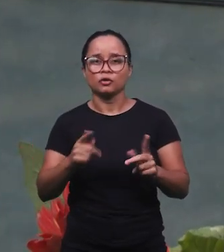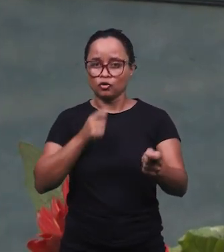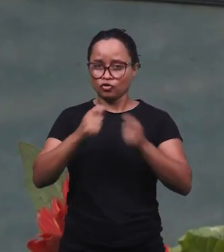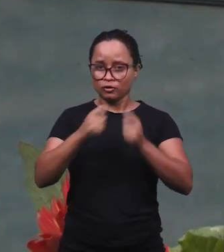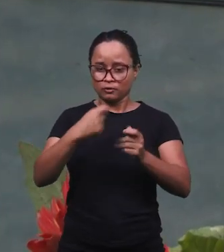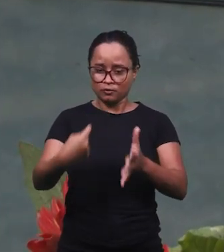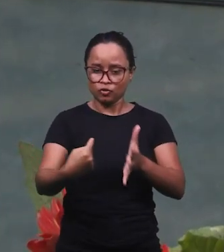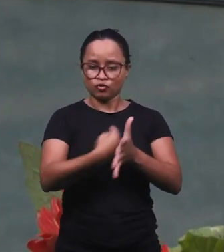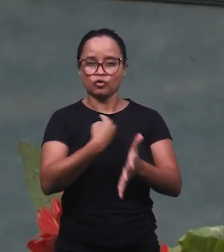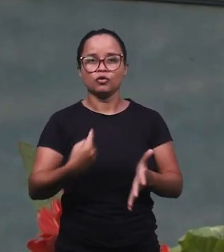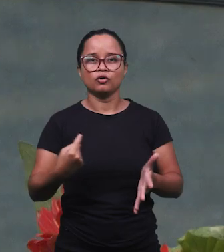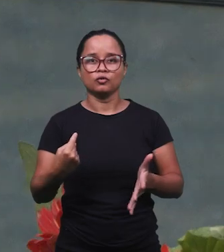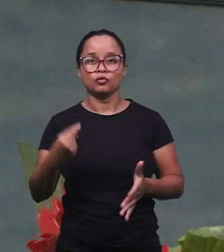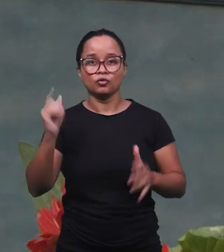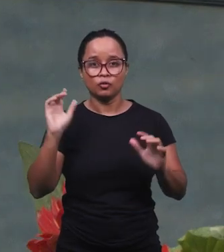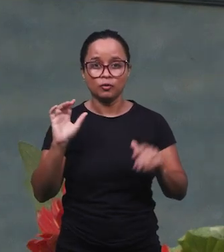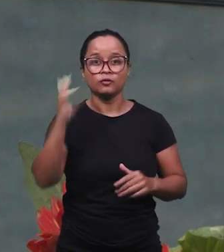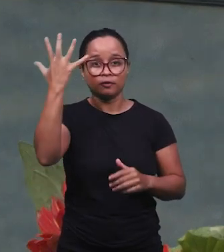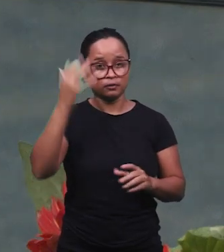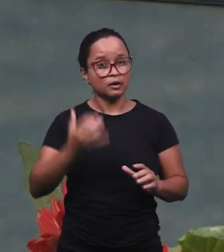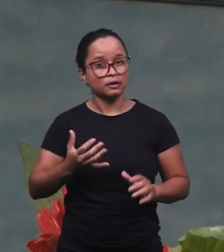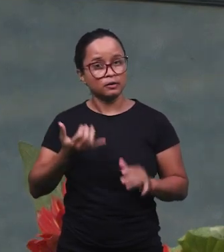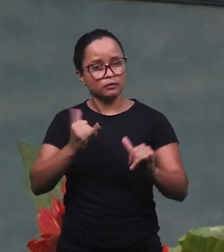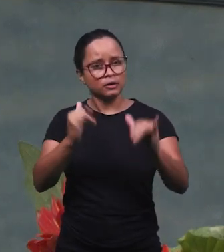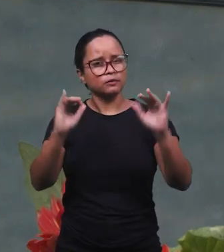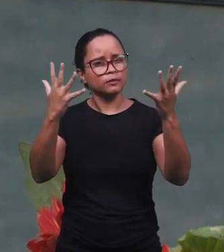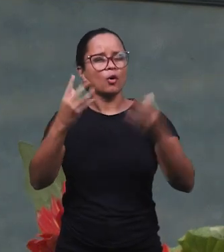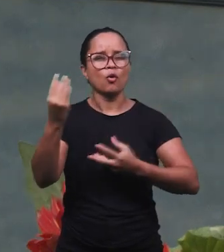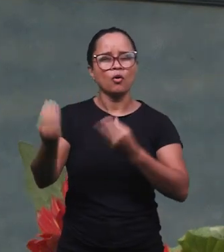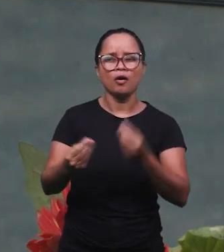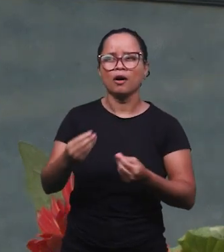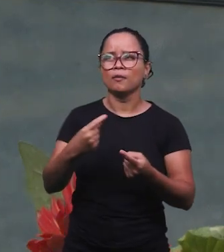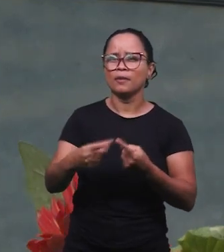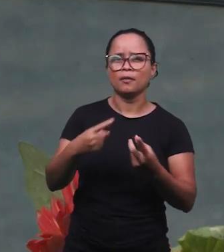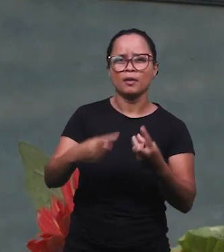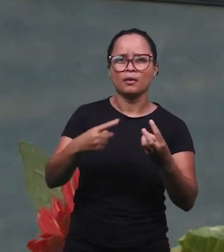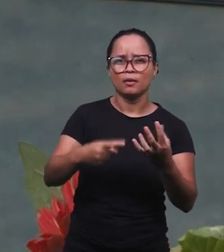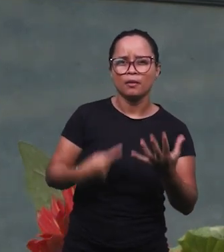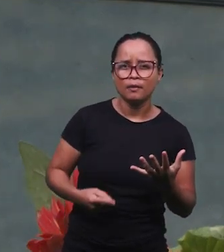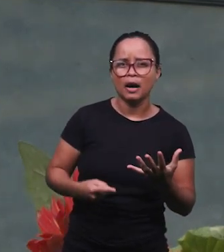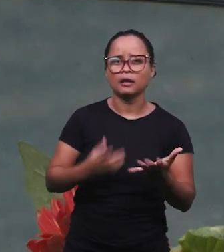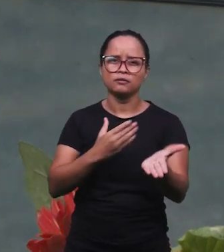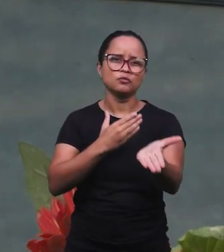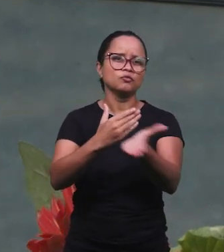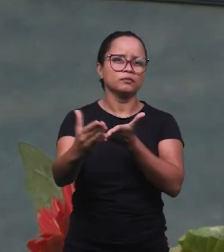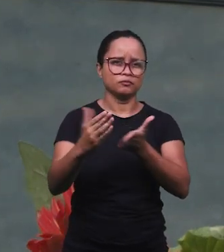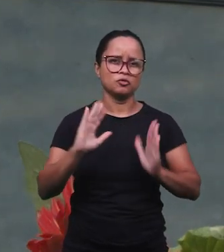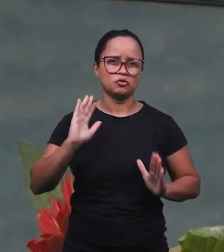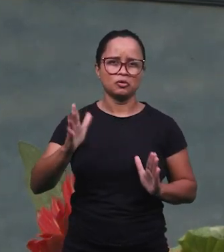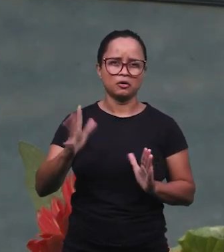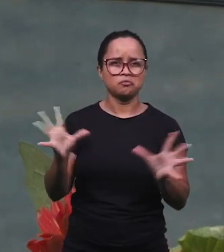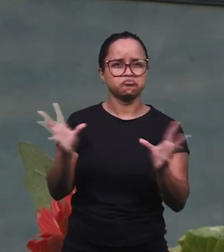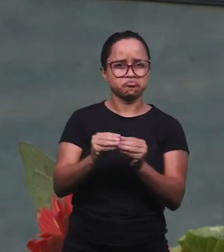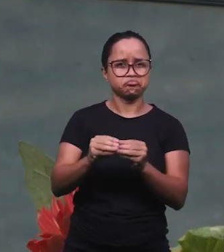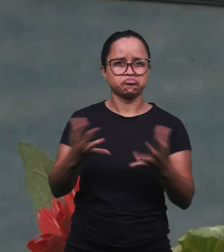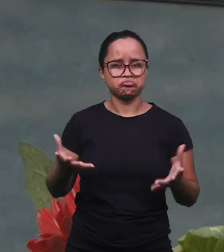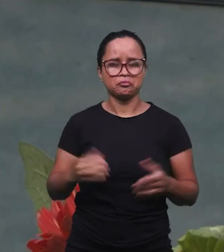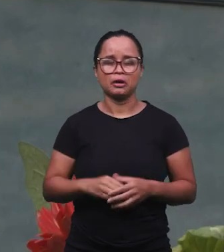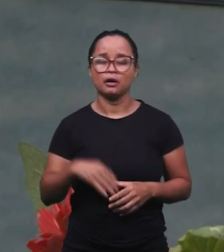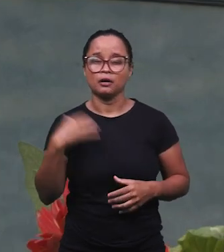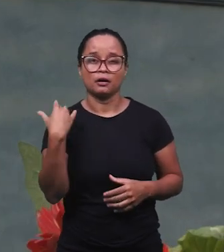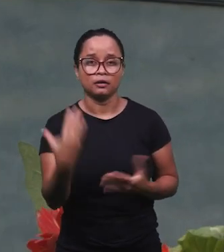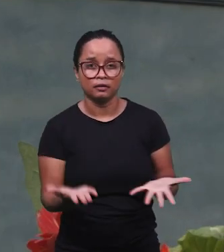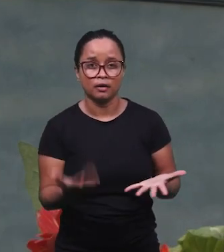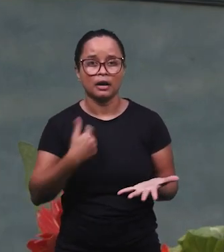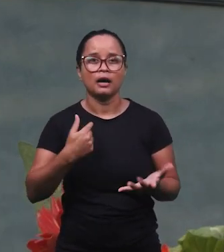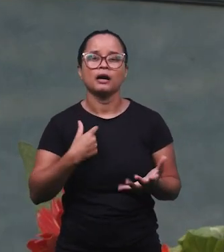me perguntou sobre o evento, Trombetas e Festas, como é que vai ser isso, como é que vai ser aquilo, um briefing que nós estávamos fazendo. Aí ela chegou no ponto que